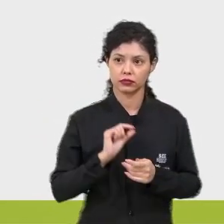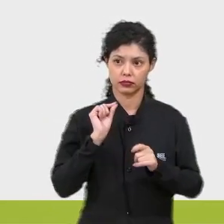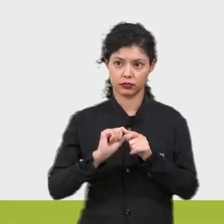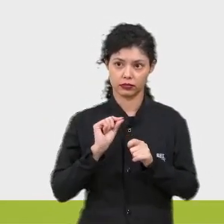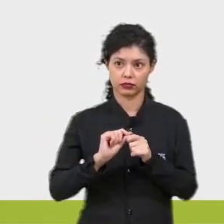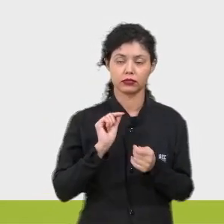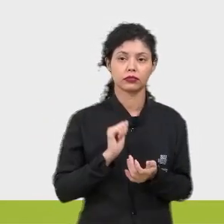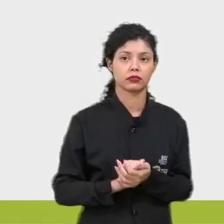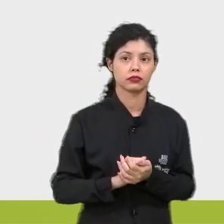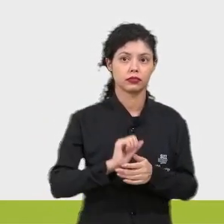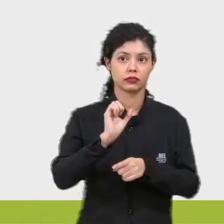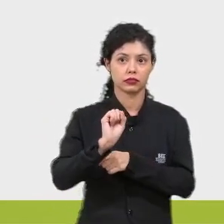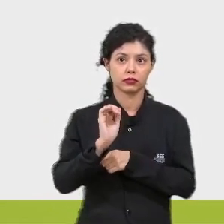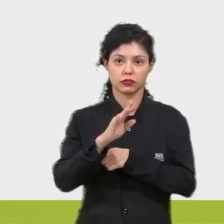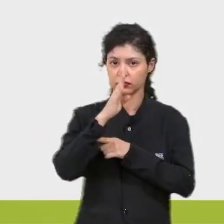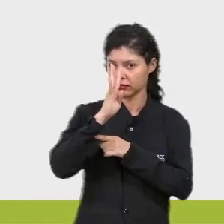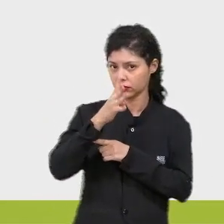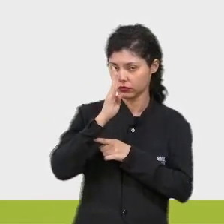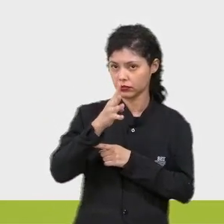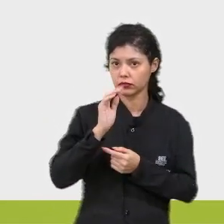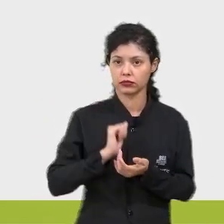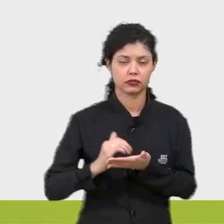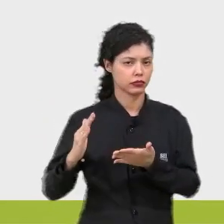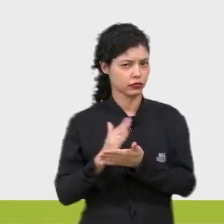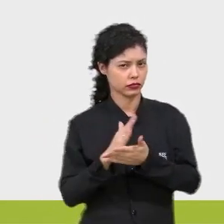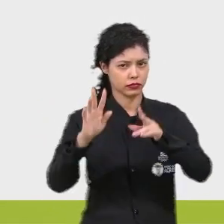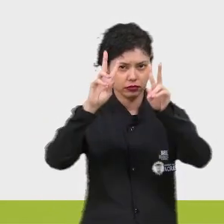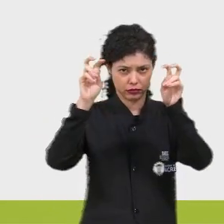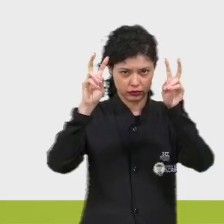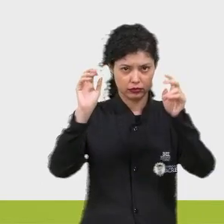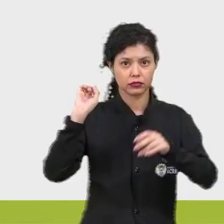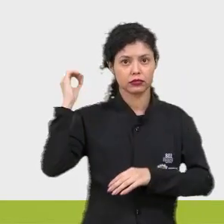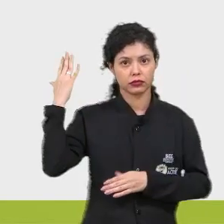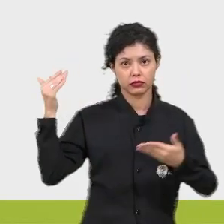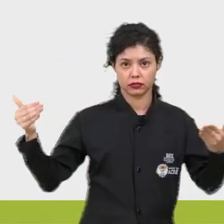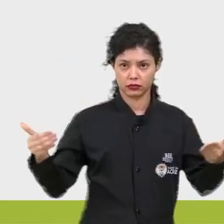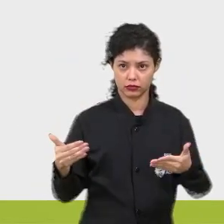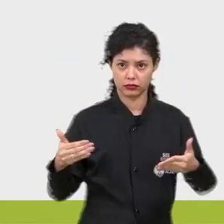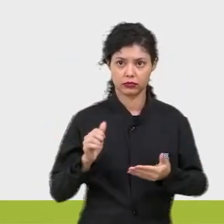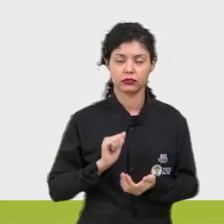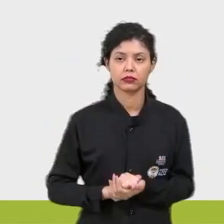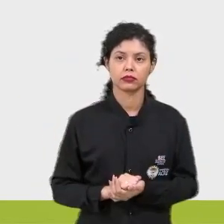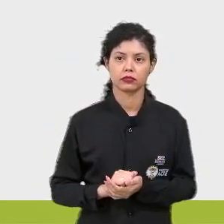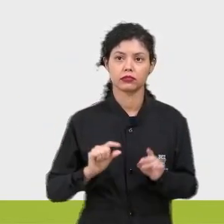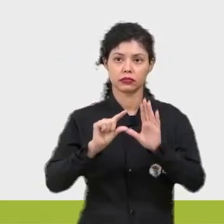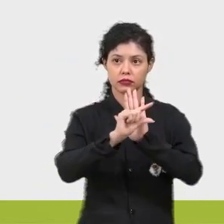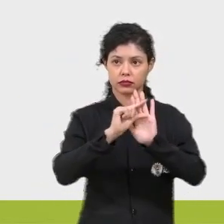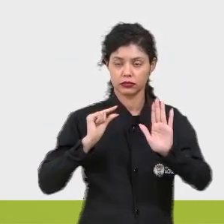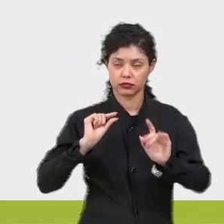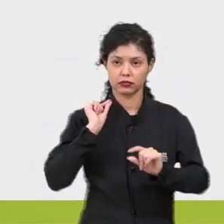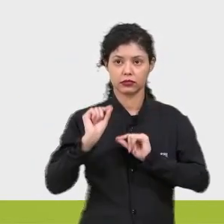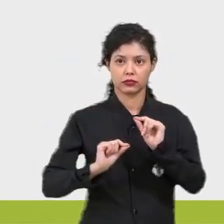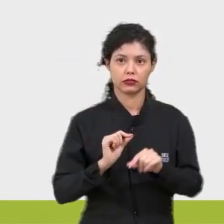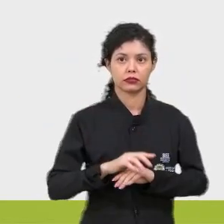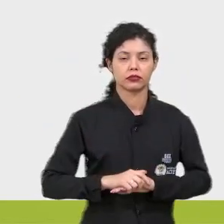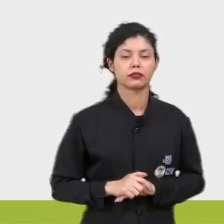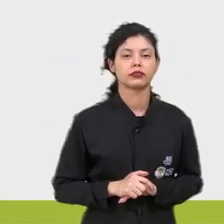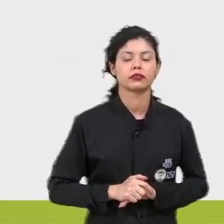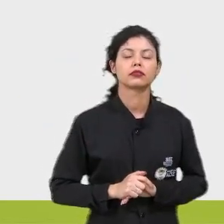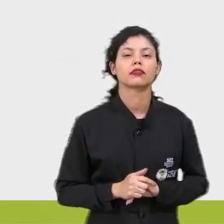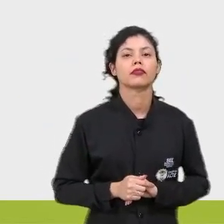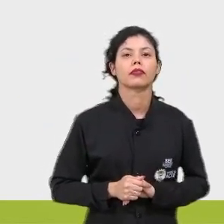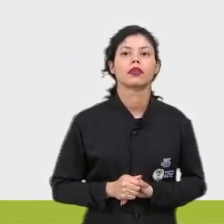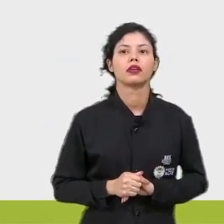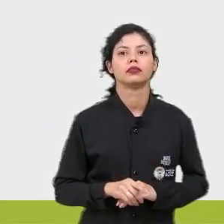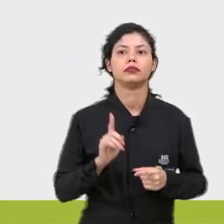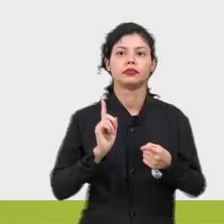uma sátira, uma crítica sobre algum acontecimento atual. Trouxe a definição do que é uma charge. Vamos à charge.